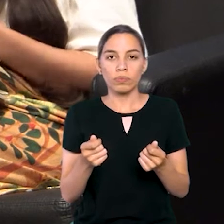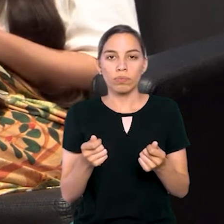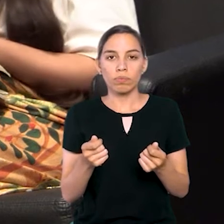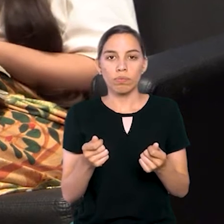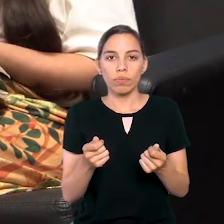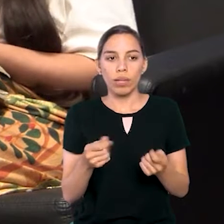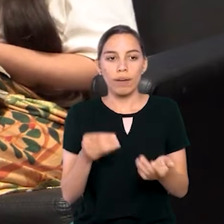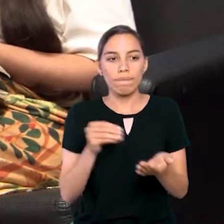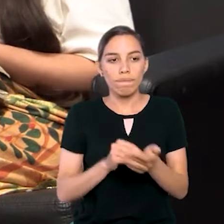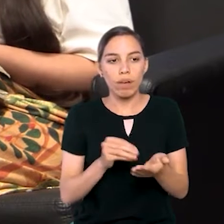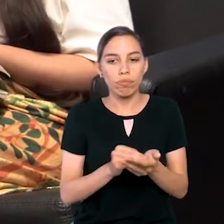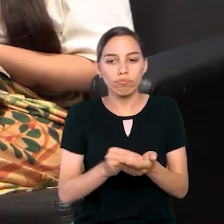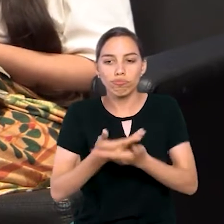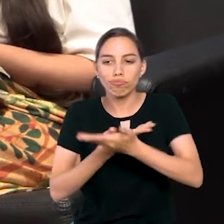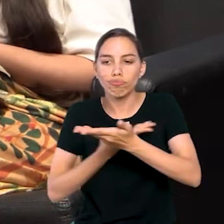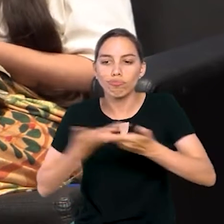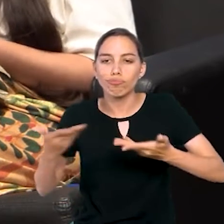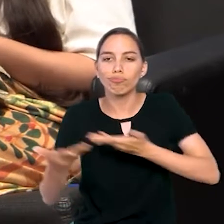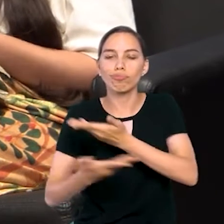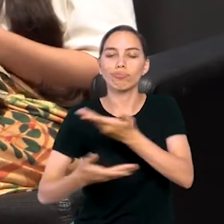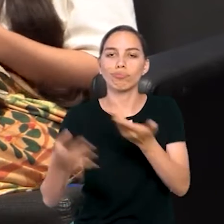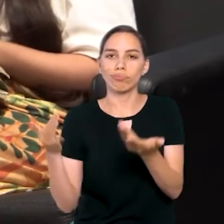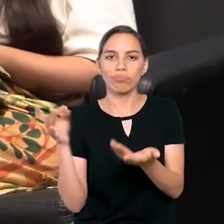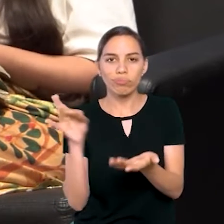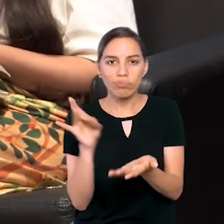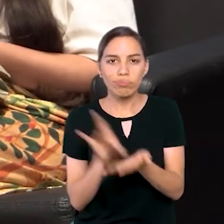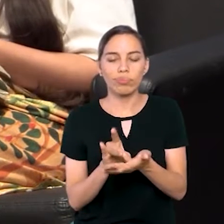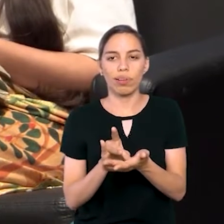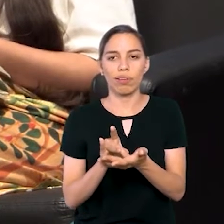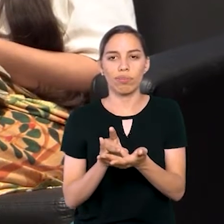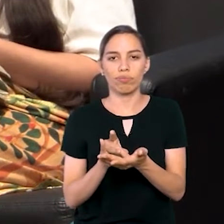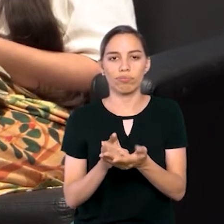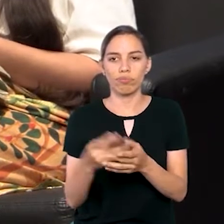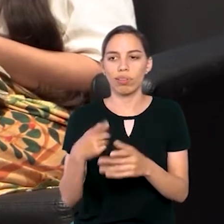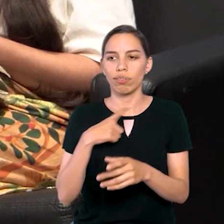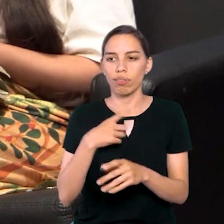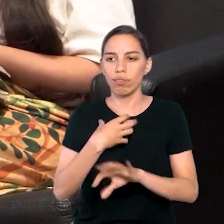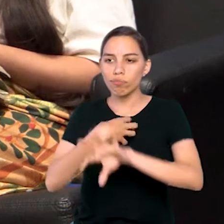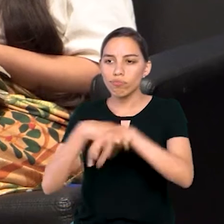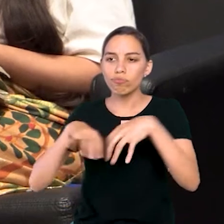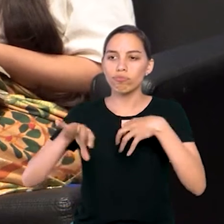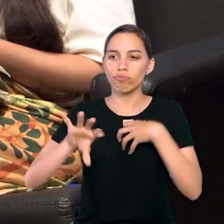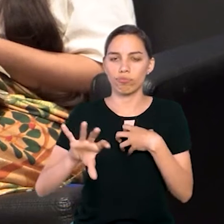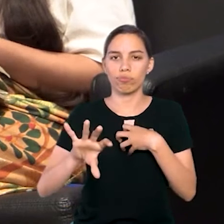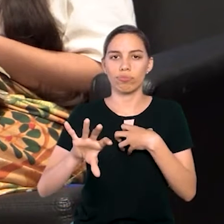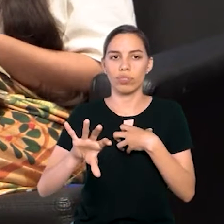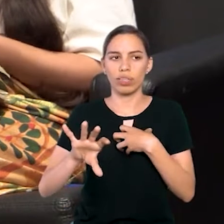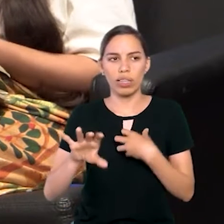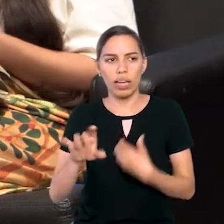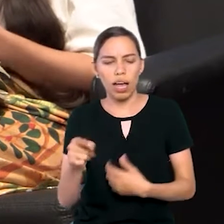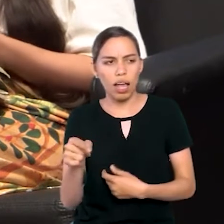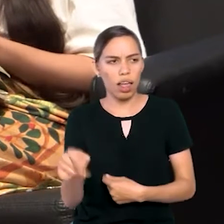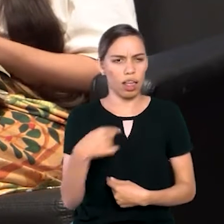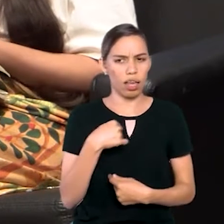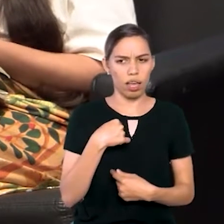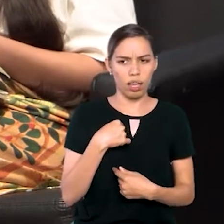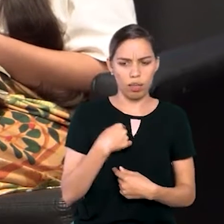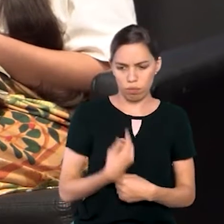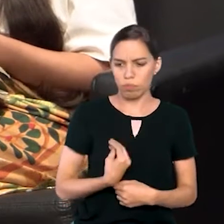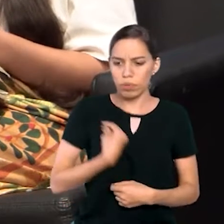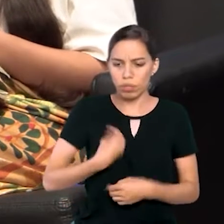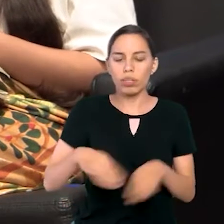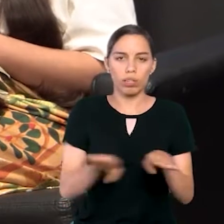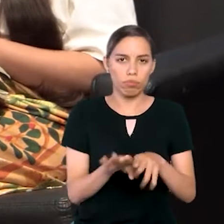numa falta de envolvimento mesmo com esse processo, né, de se colocar como parte do problema e também como